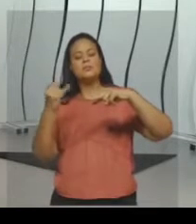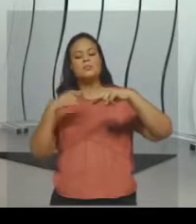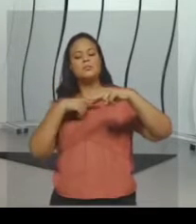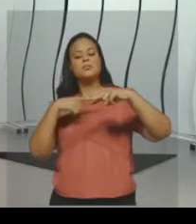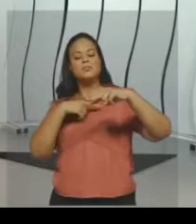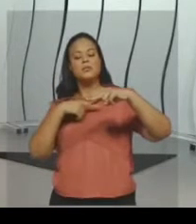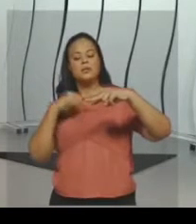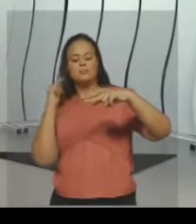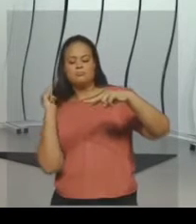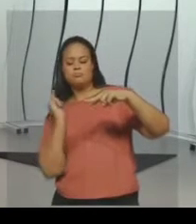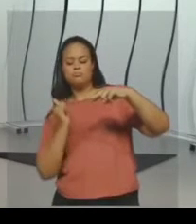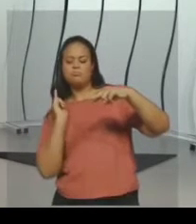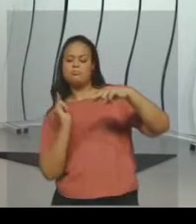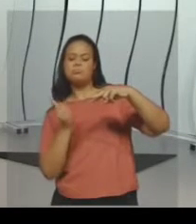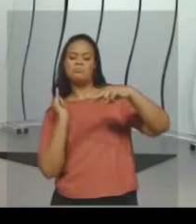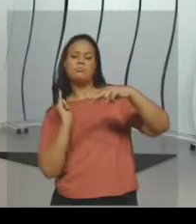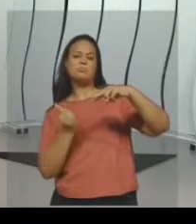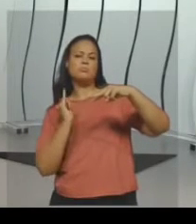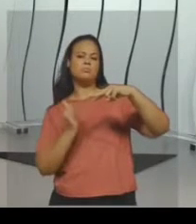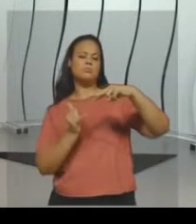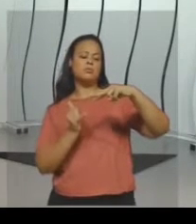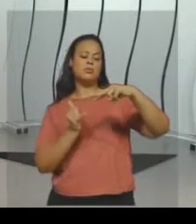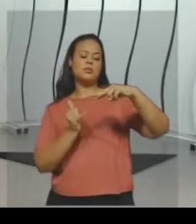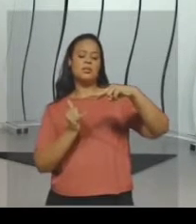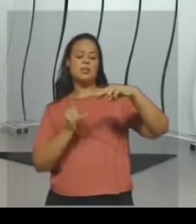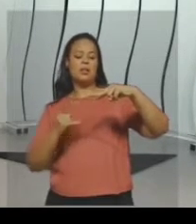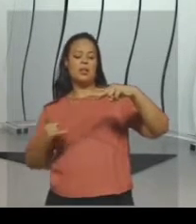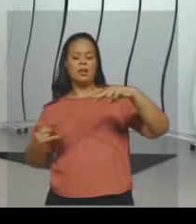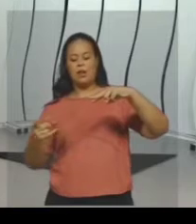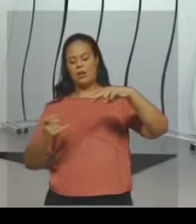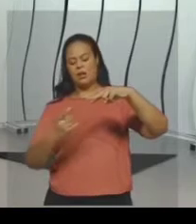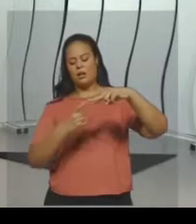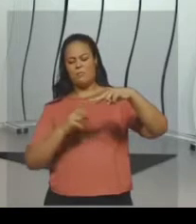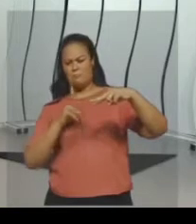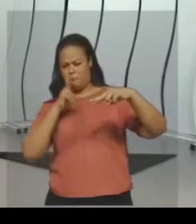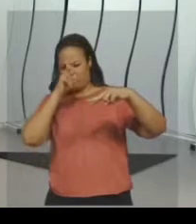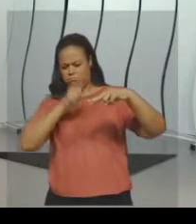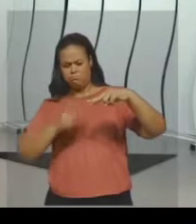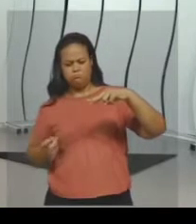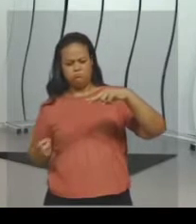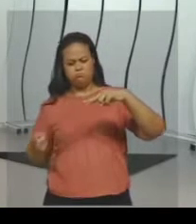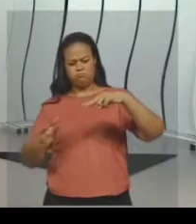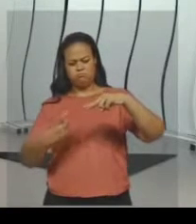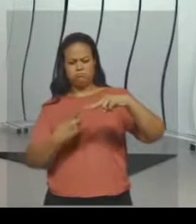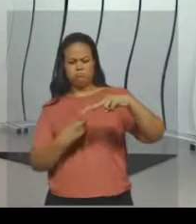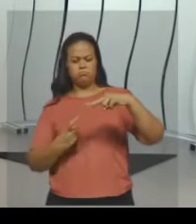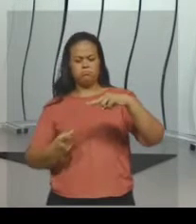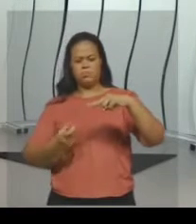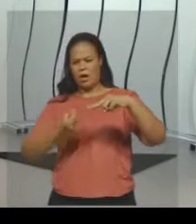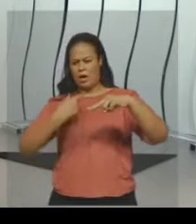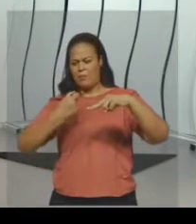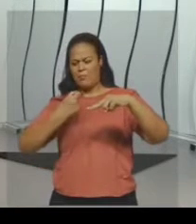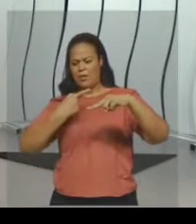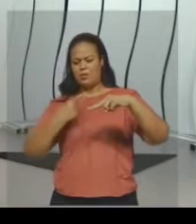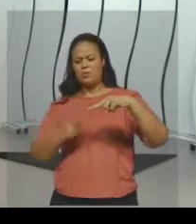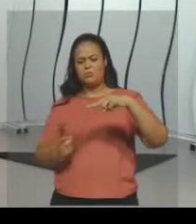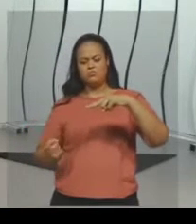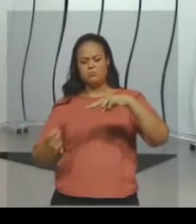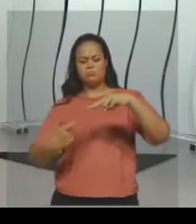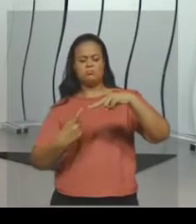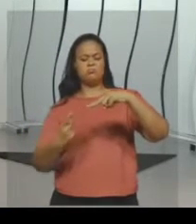estar ligada à capacidade da bactéria de ser resistente a alguns antibióticos. Nós vamos ver